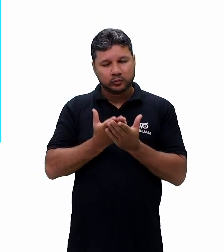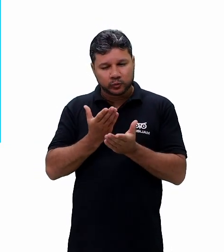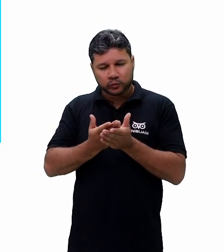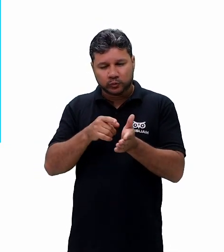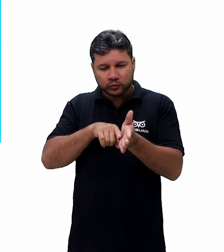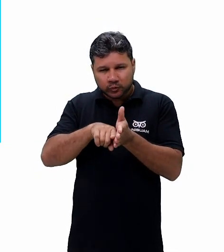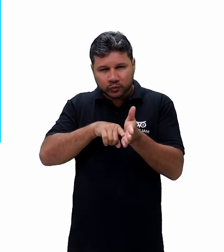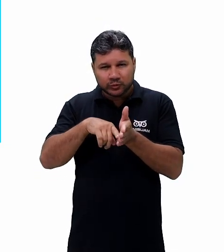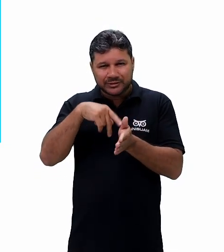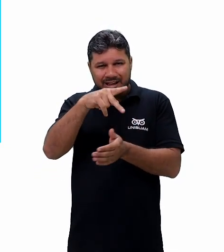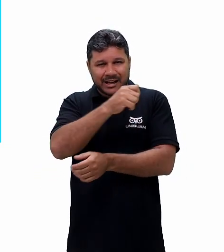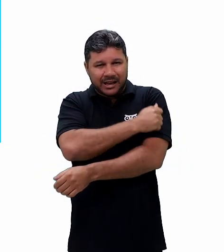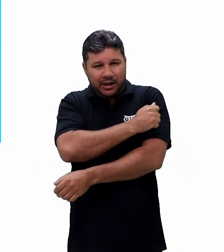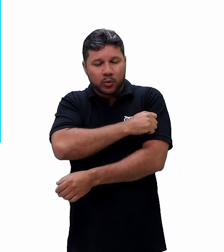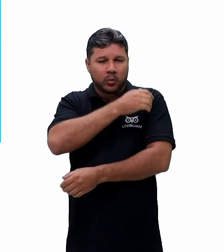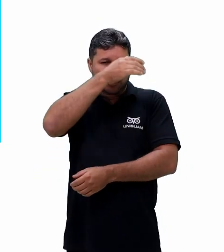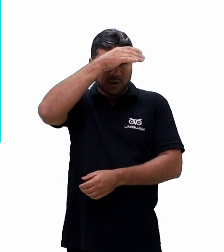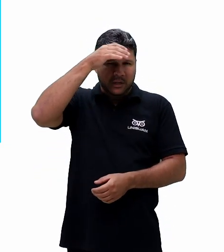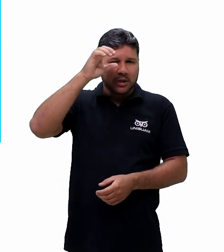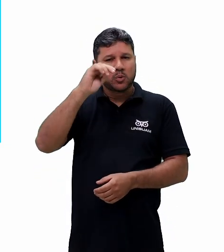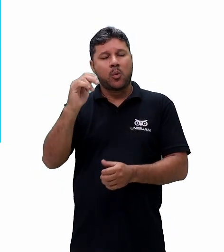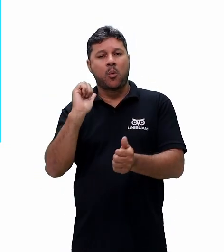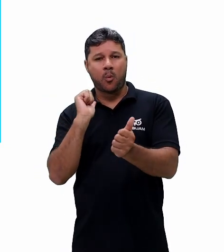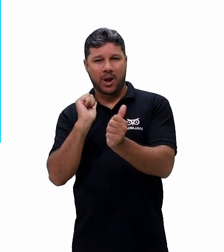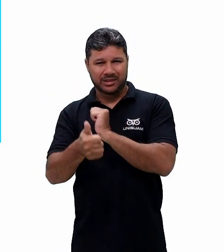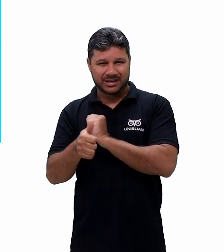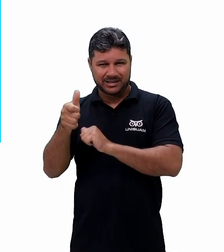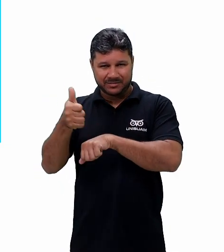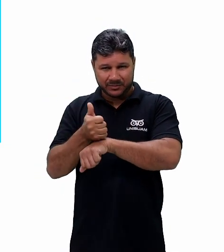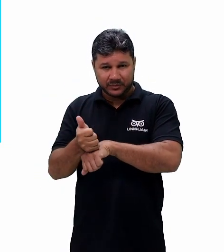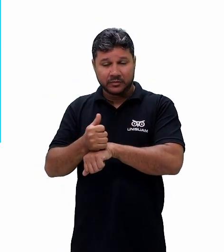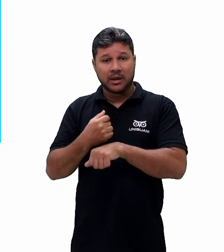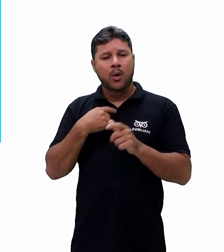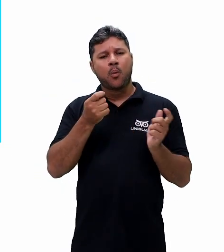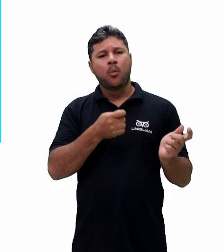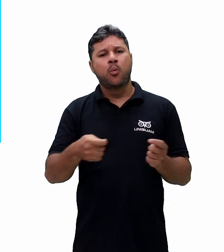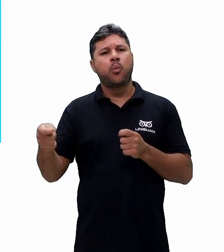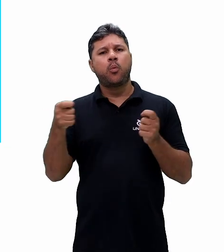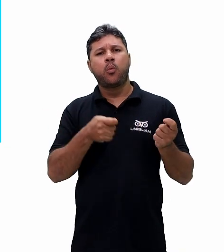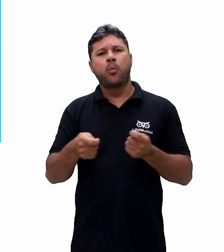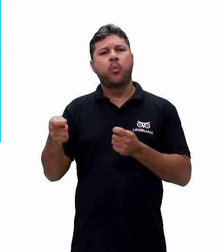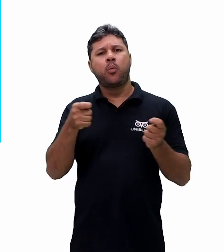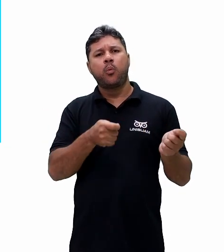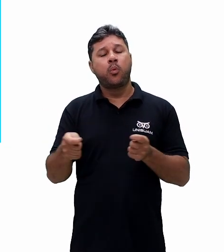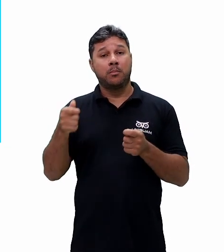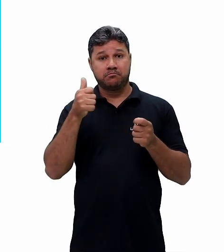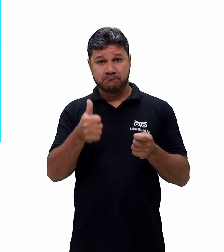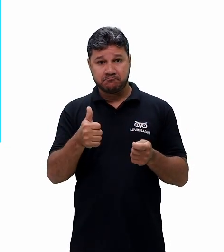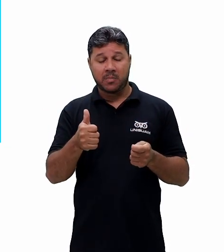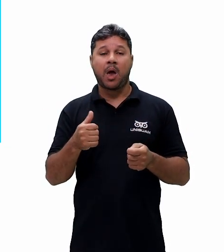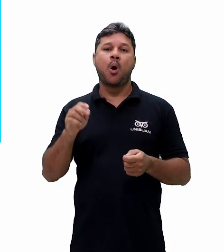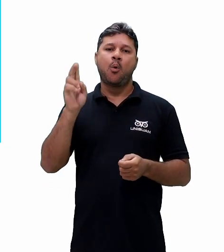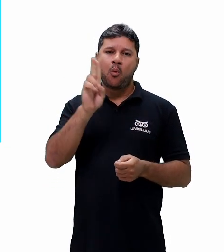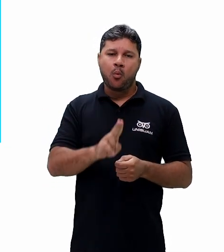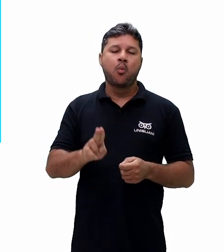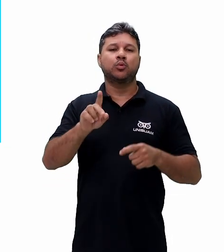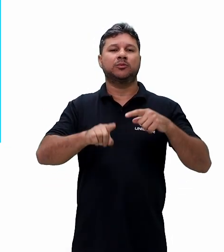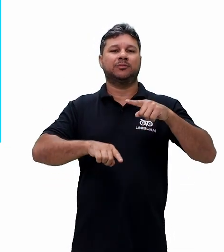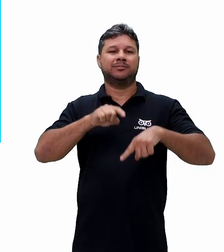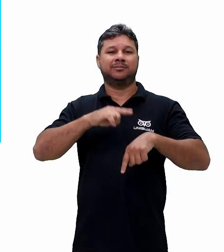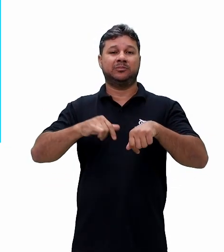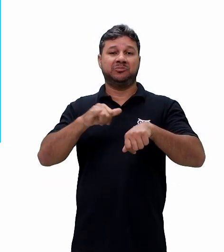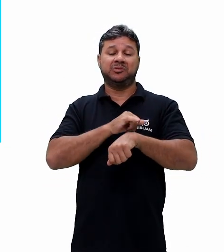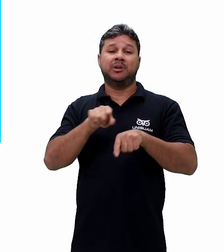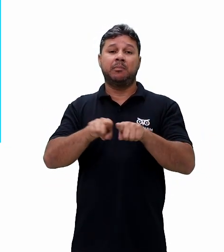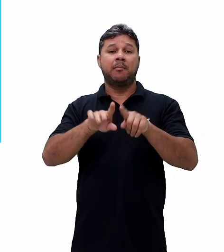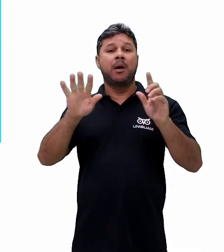Se eu meço a flexibilidade do meu aluno, cliente ou atleta de forma regular, eu consigo